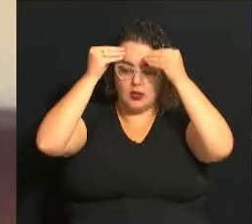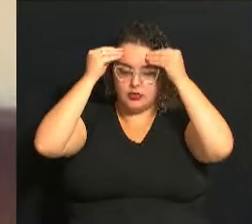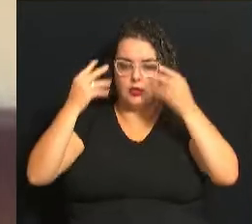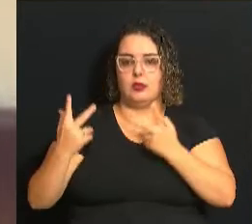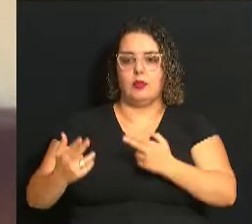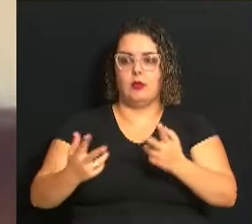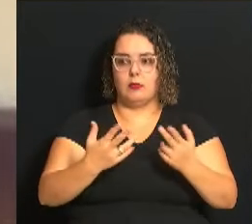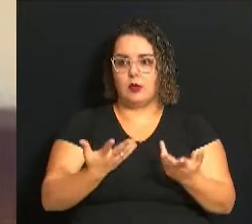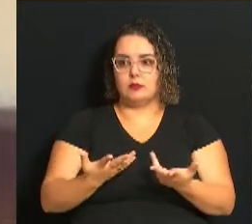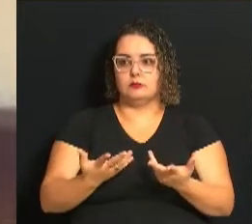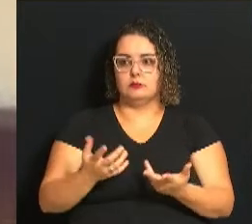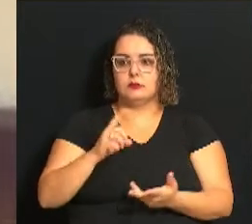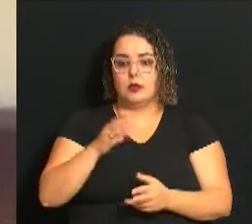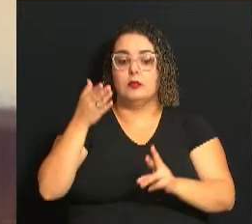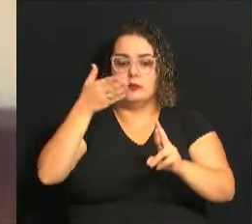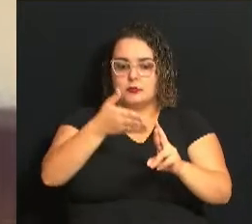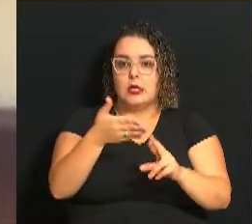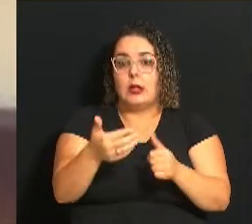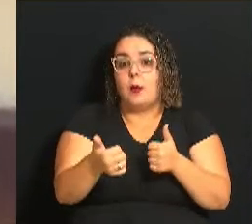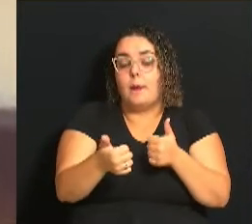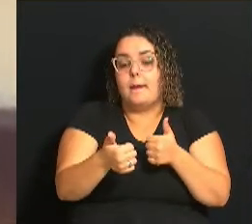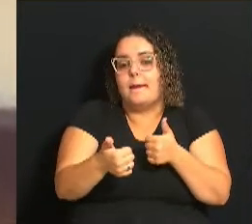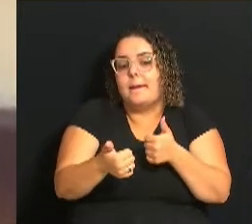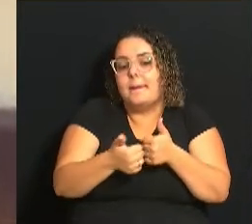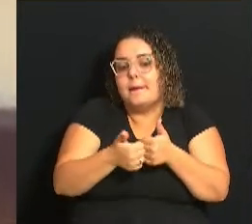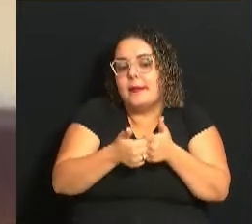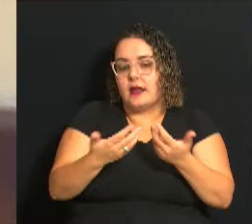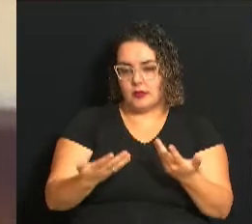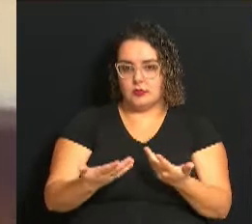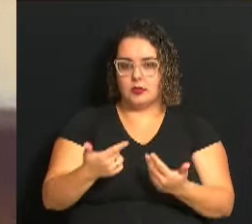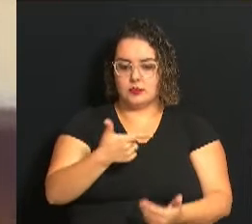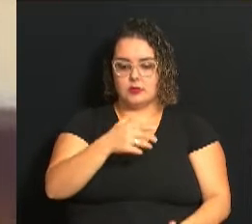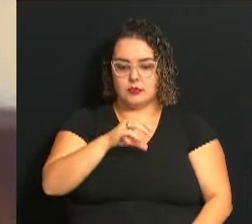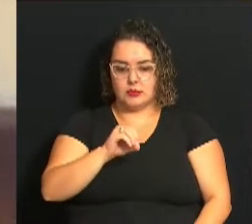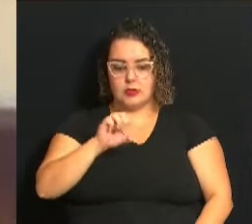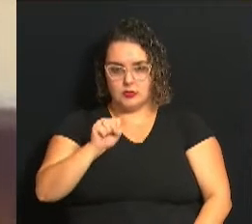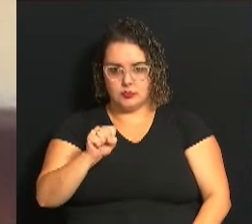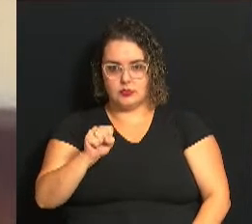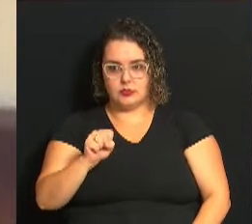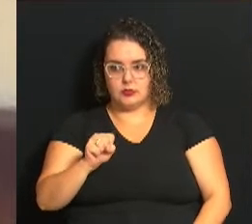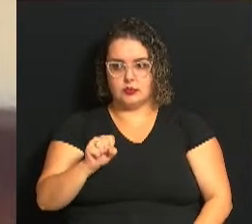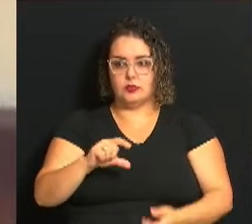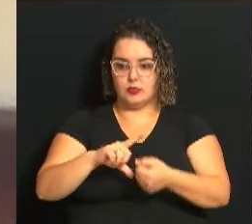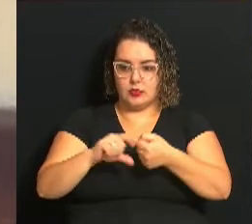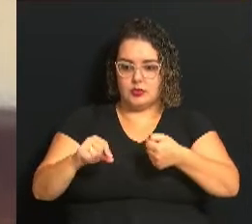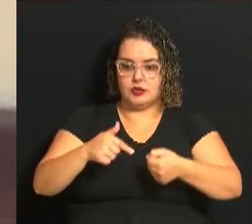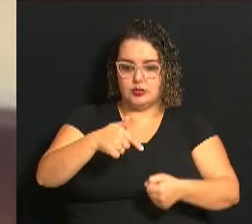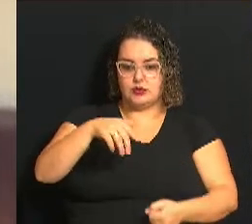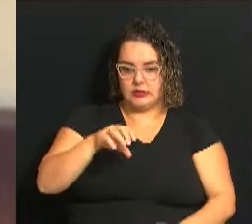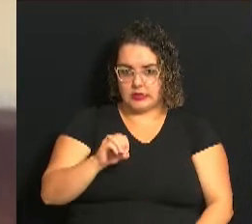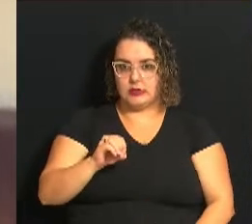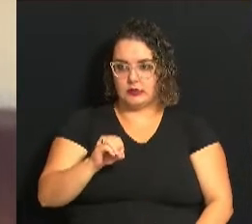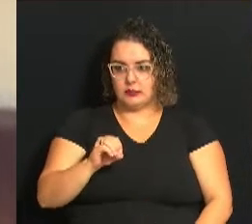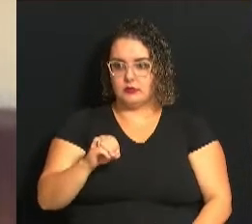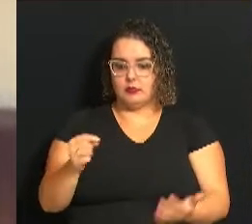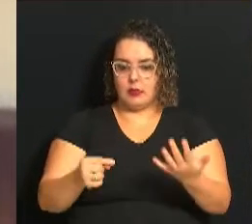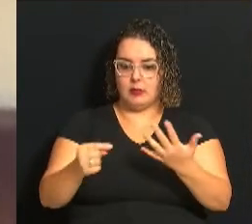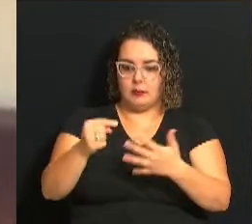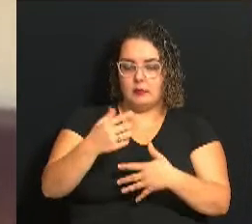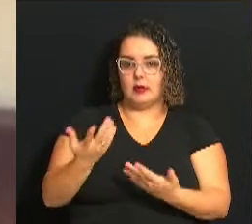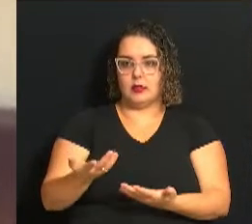remetem diretamente, eles são muito próximos à 208. Esse do artigo 70 é um deles. Por algumas questões relacionadas